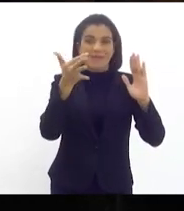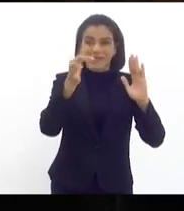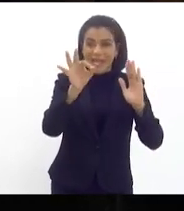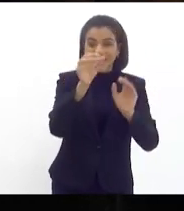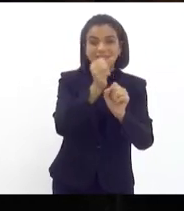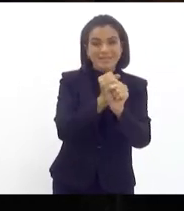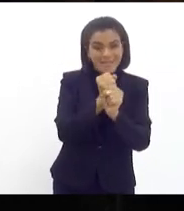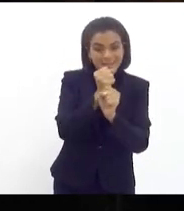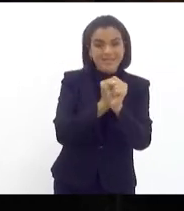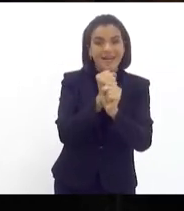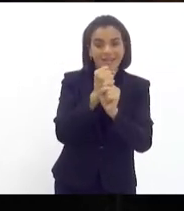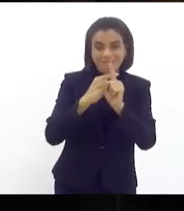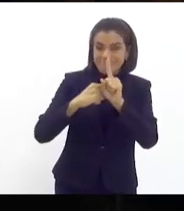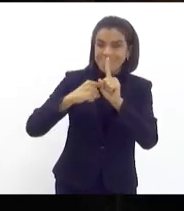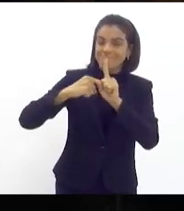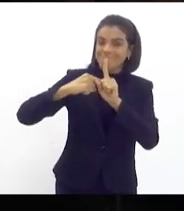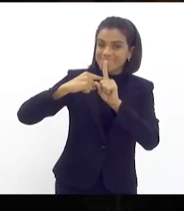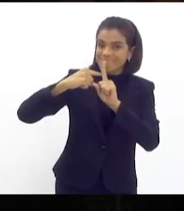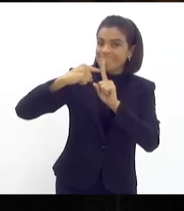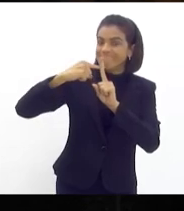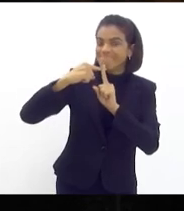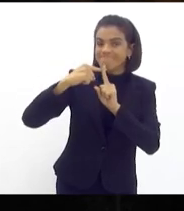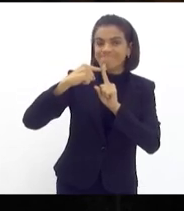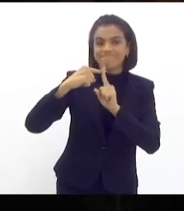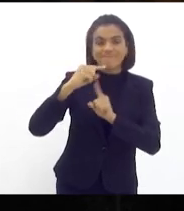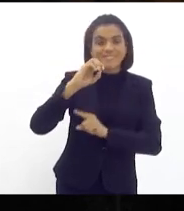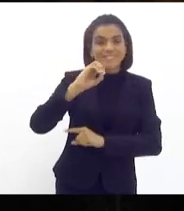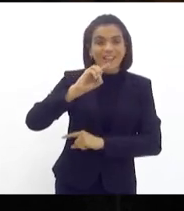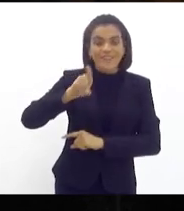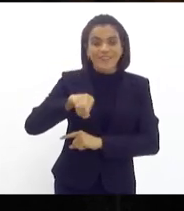cresceu meio por cento